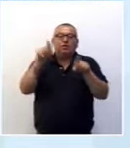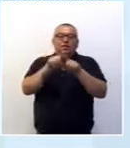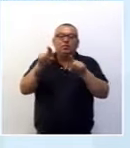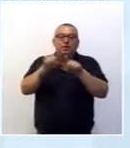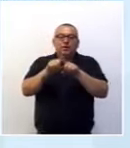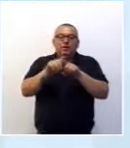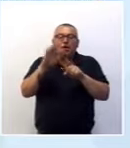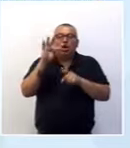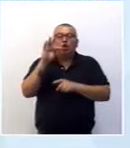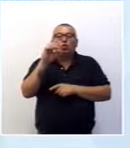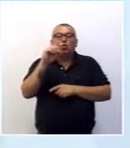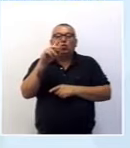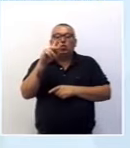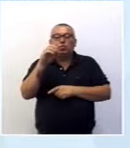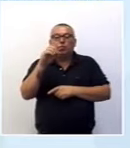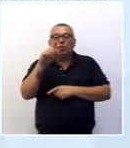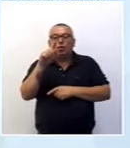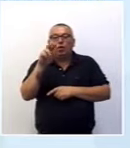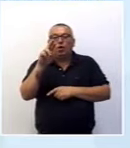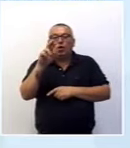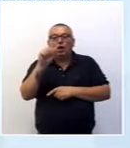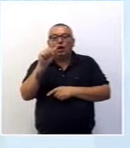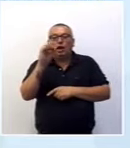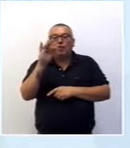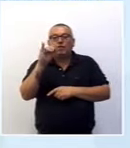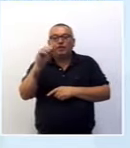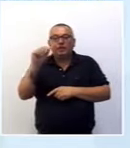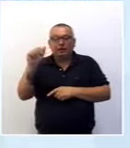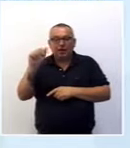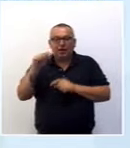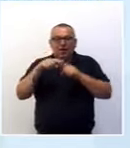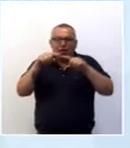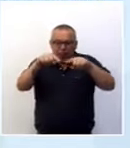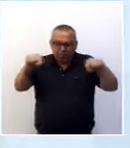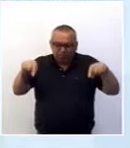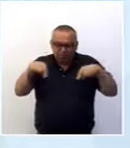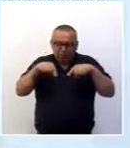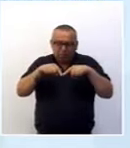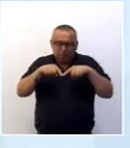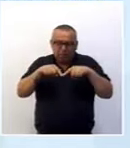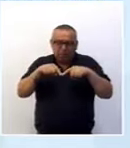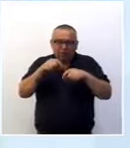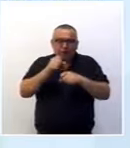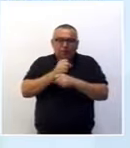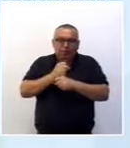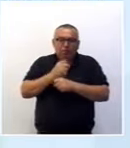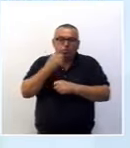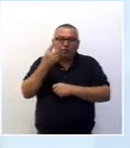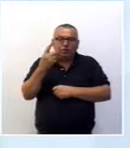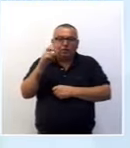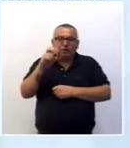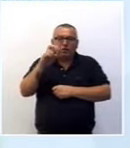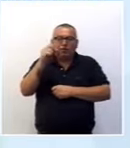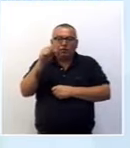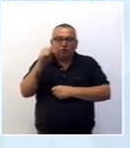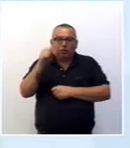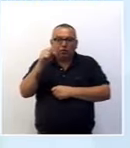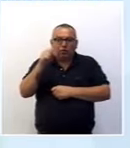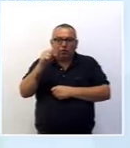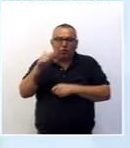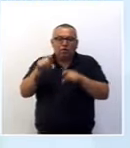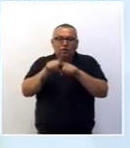fazer mapeamento, né? Levantamentos do território, né? E em 1558 o Corpo de